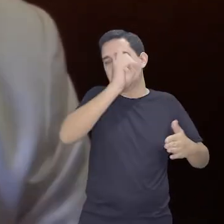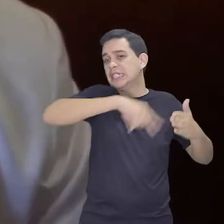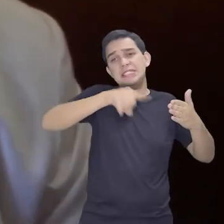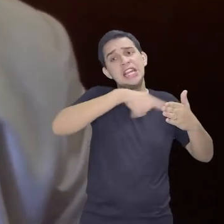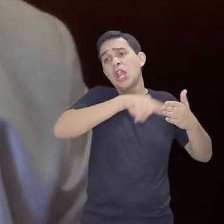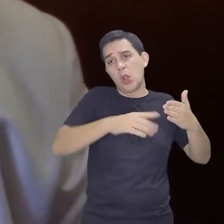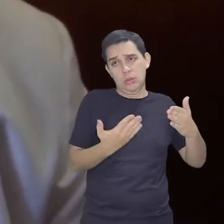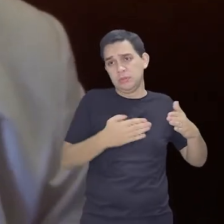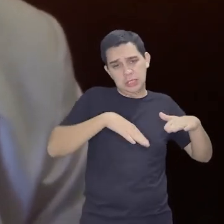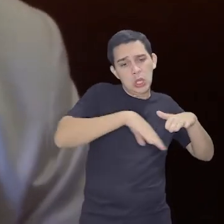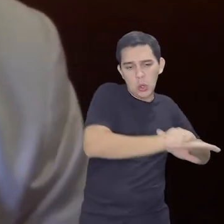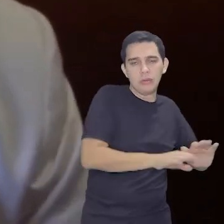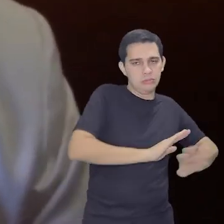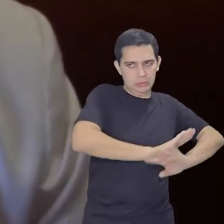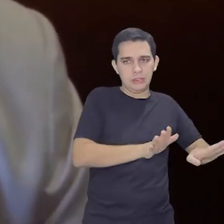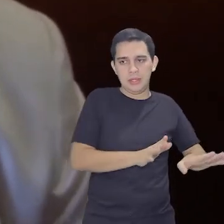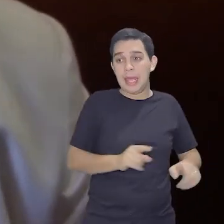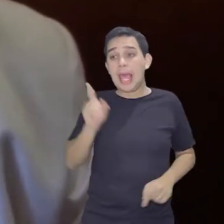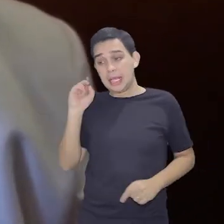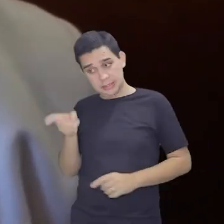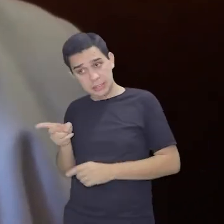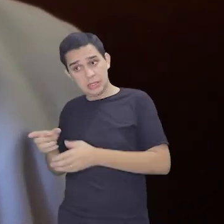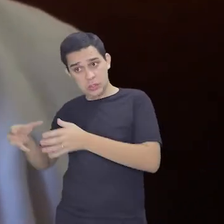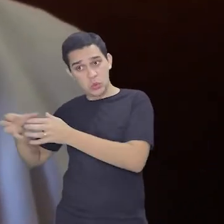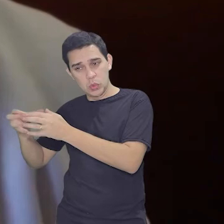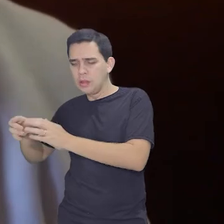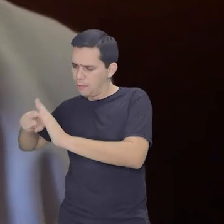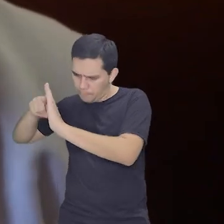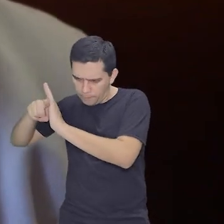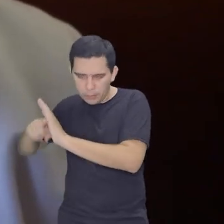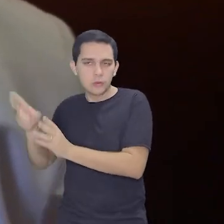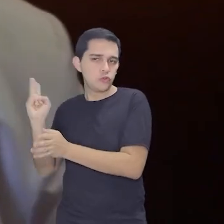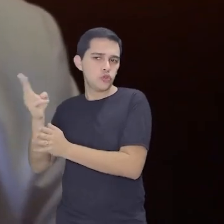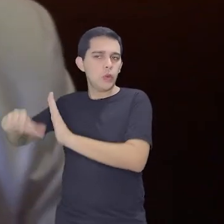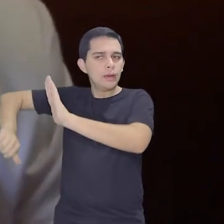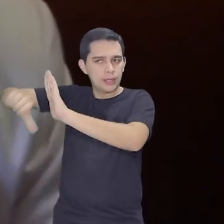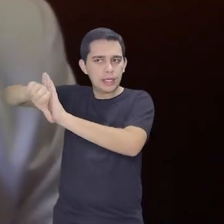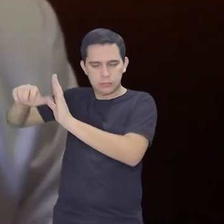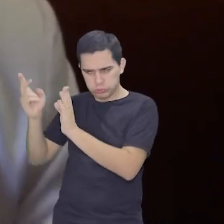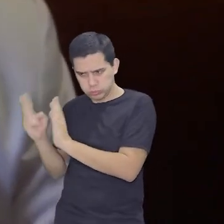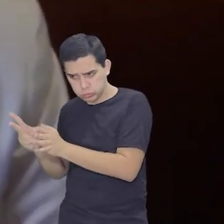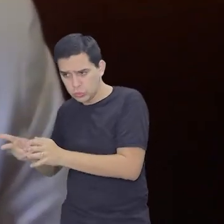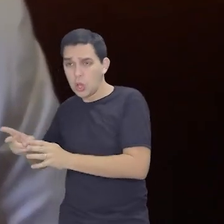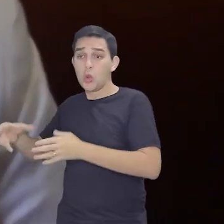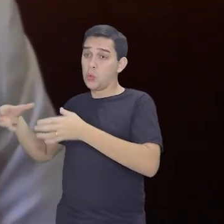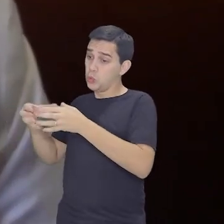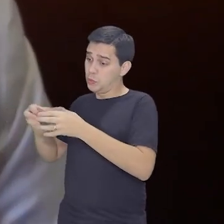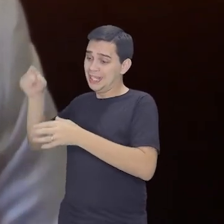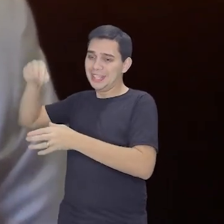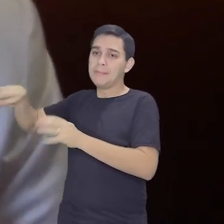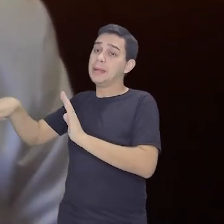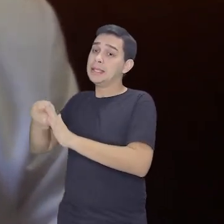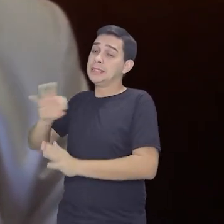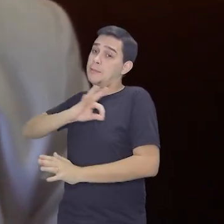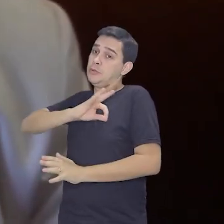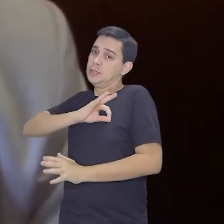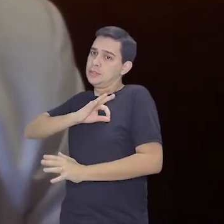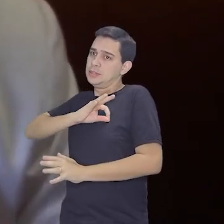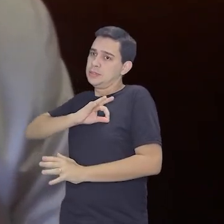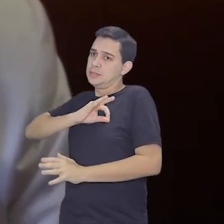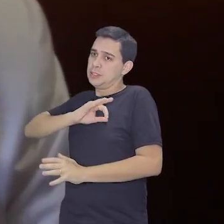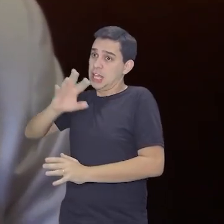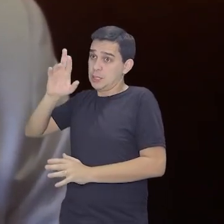processual. Uma investigação que corria na Promotoria de Investigação Penal, e aí a gente tinha a investigação militar que